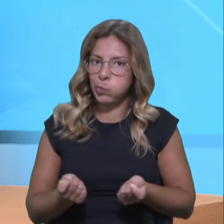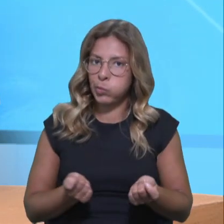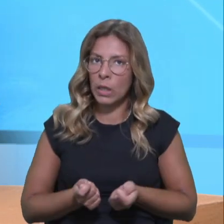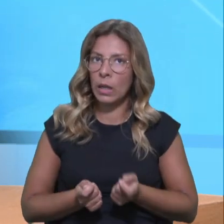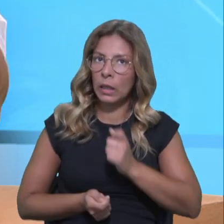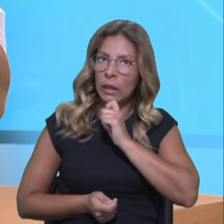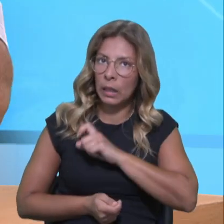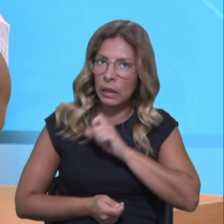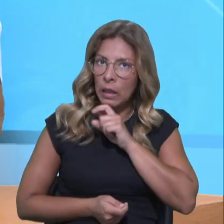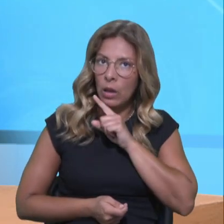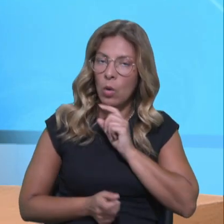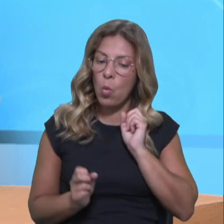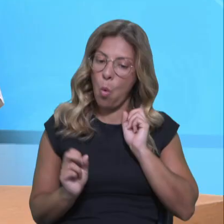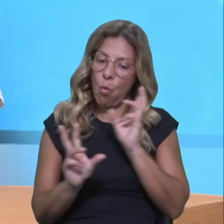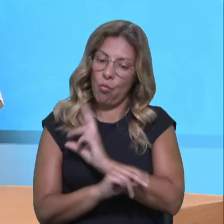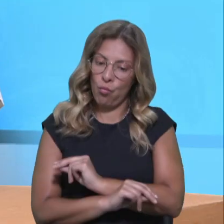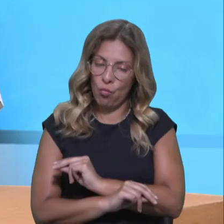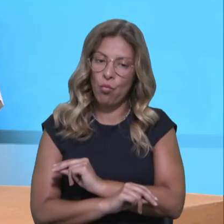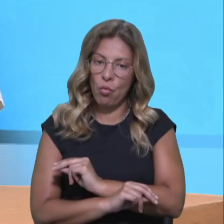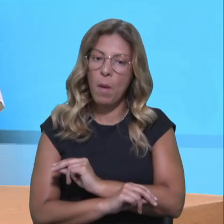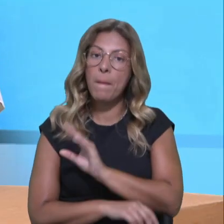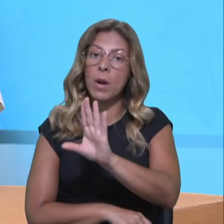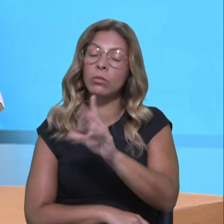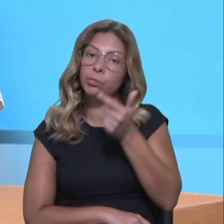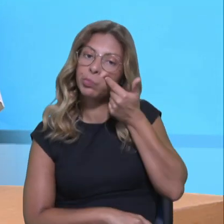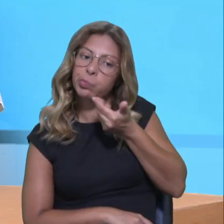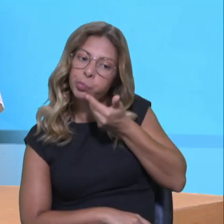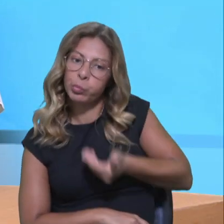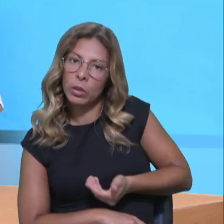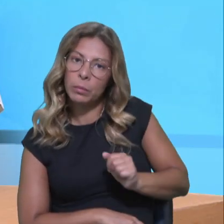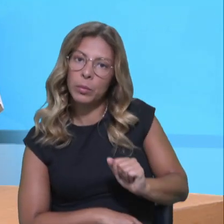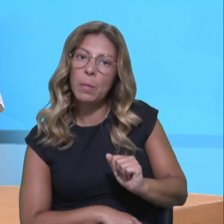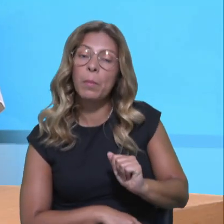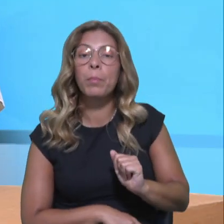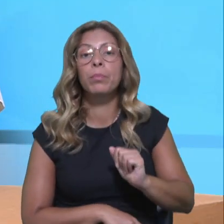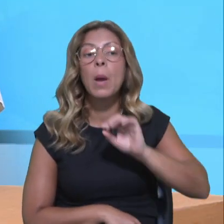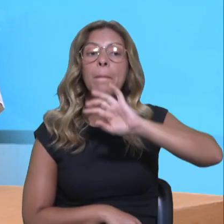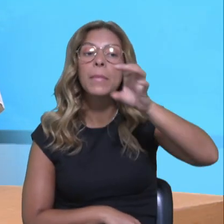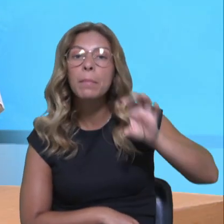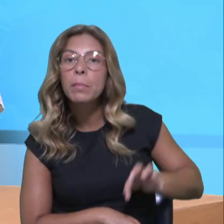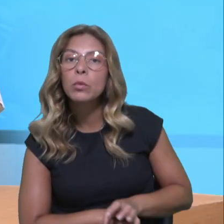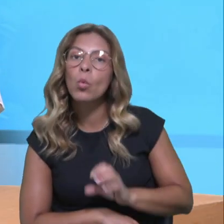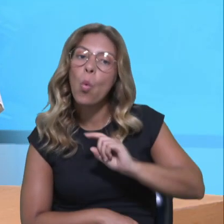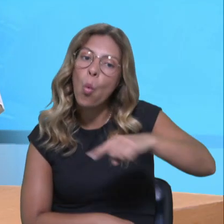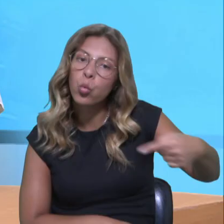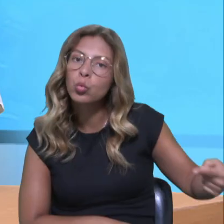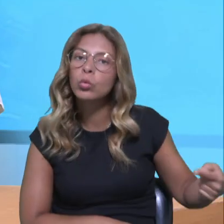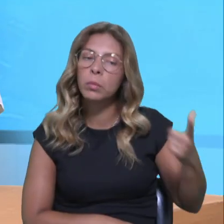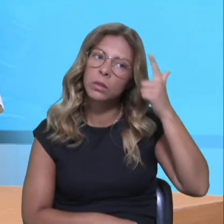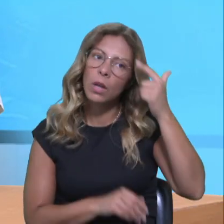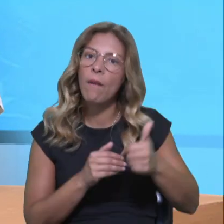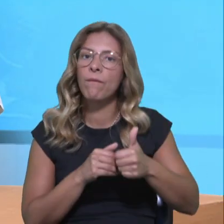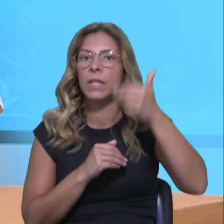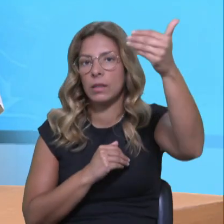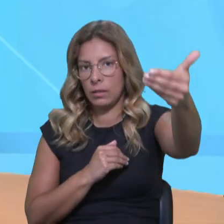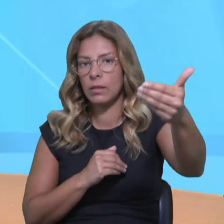dar um novo impulso, aprendendo também com a experiência de muitos outros países que já estão mais avançados neste setor do que nós.